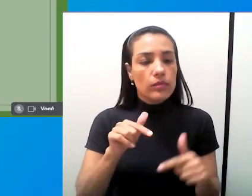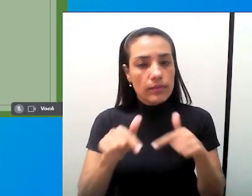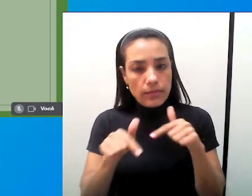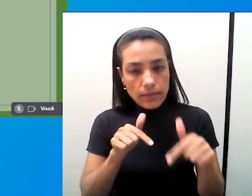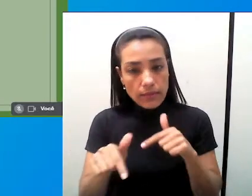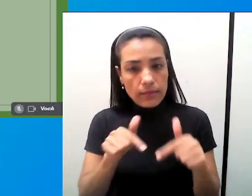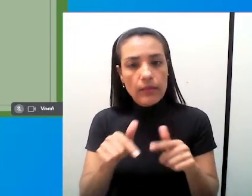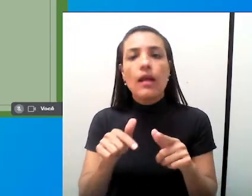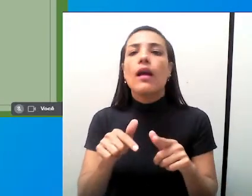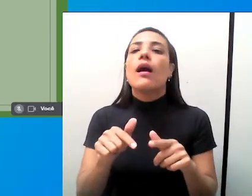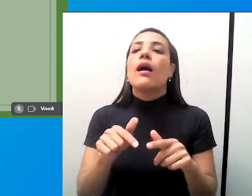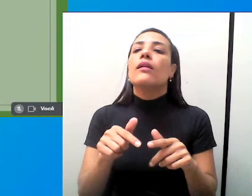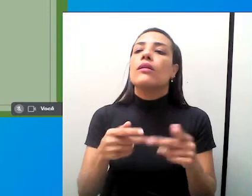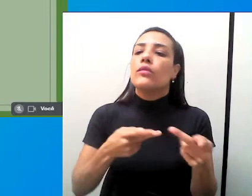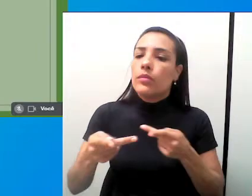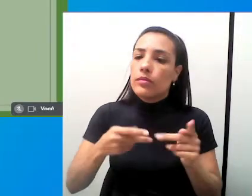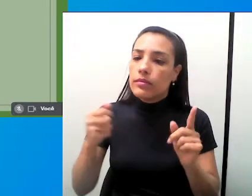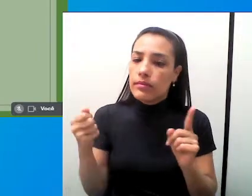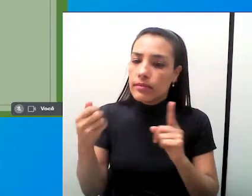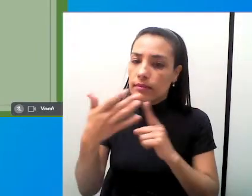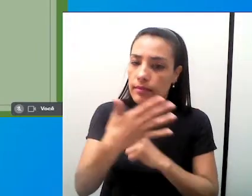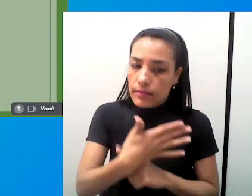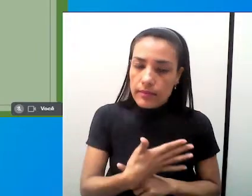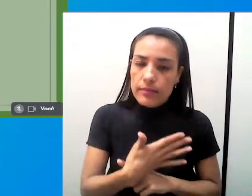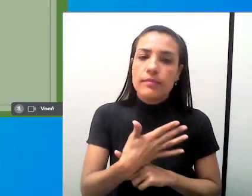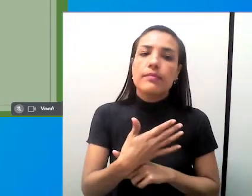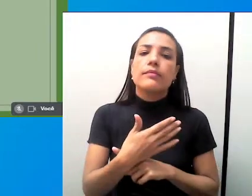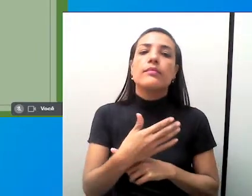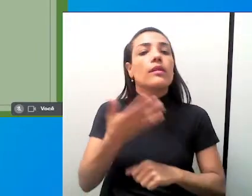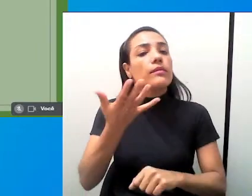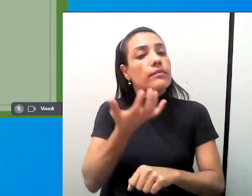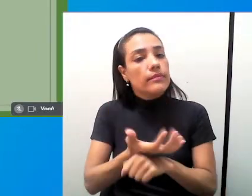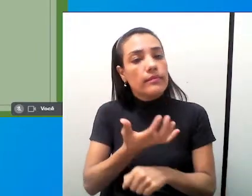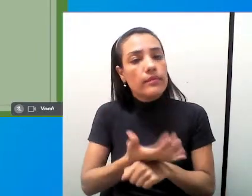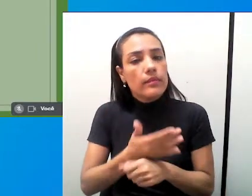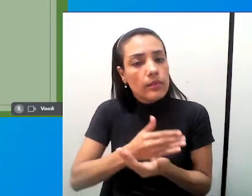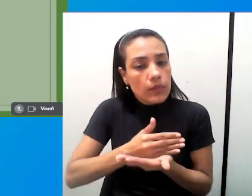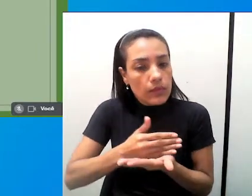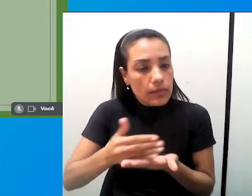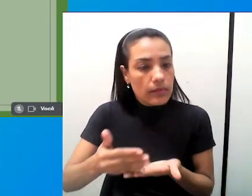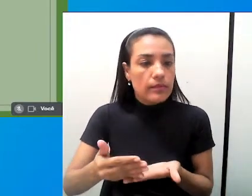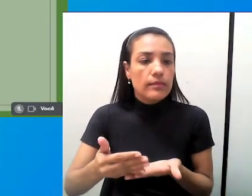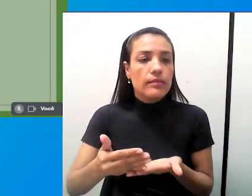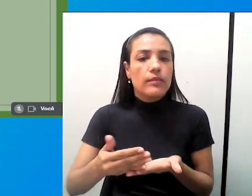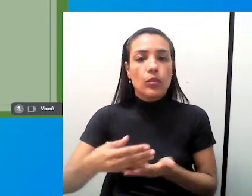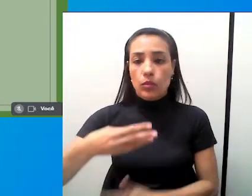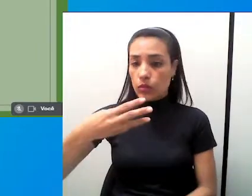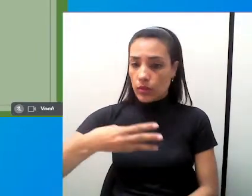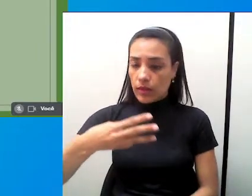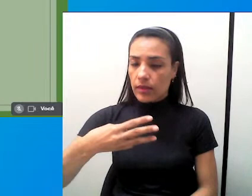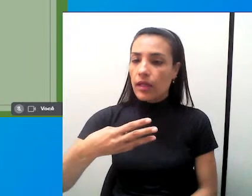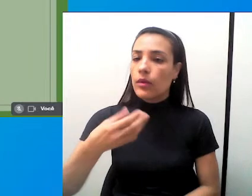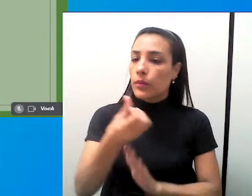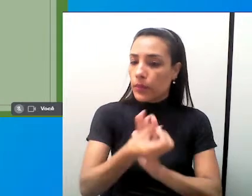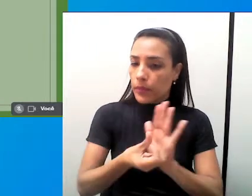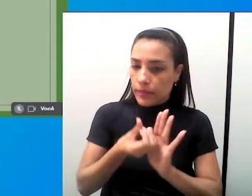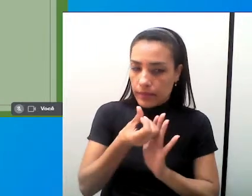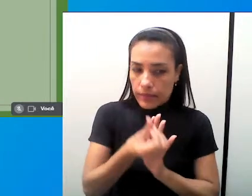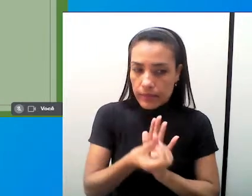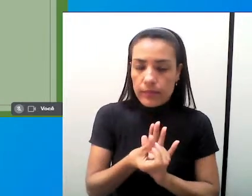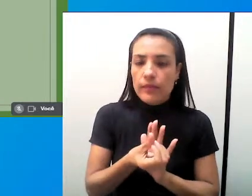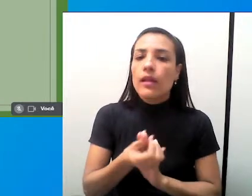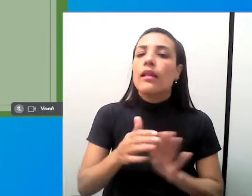de extensão, né, a disciplina, atividades de extensão, inicia-se, né, no terceiro período do curso. Então,